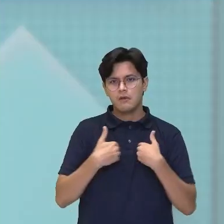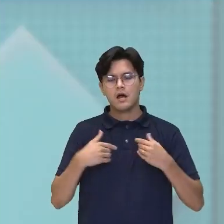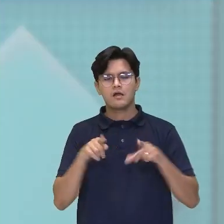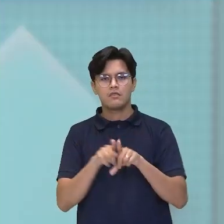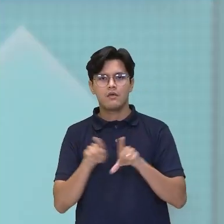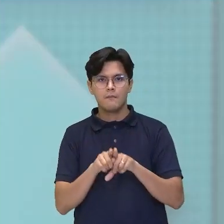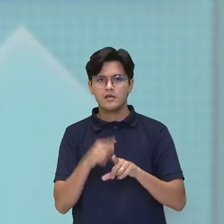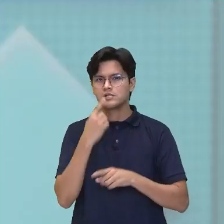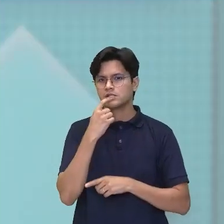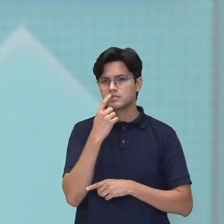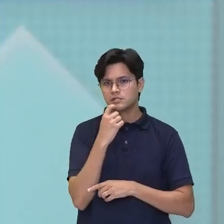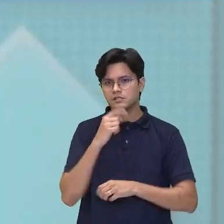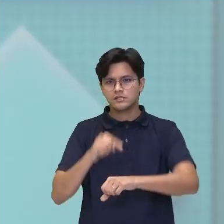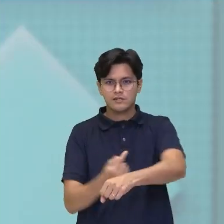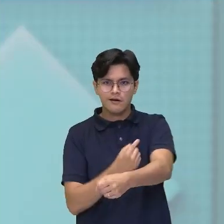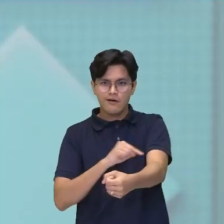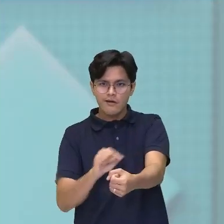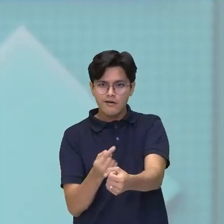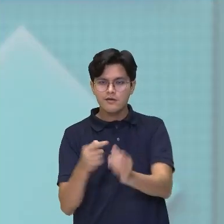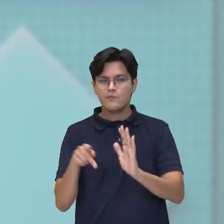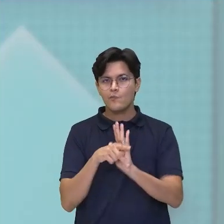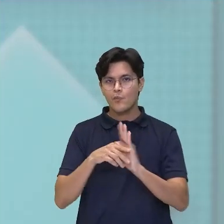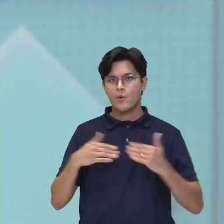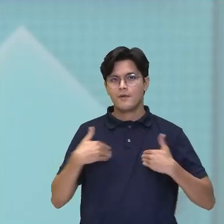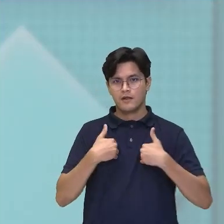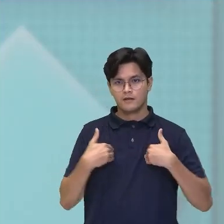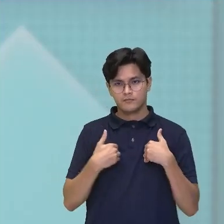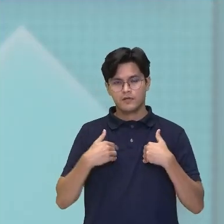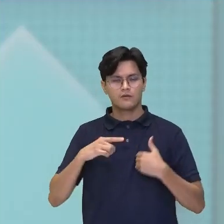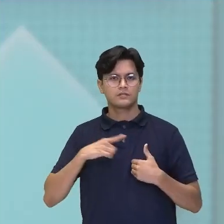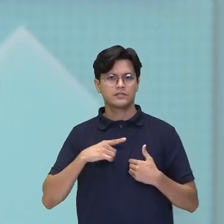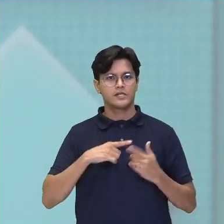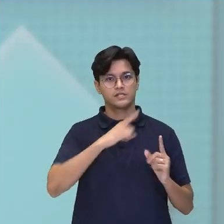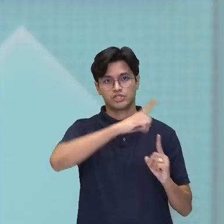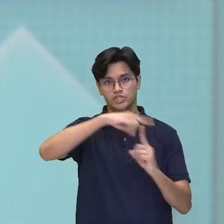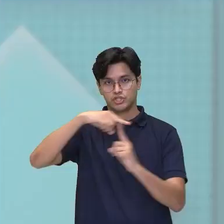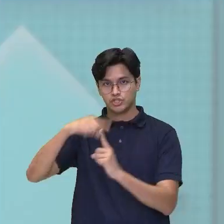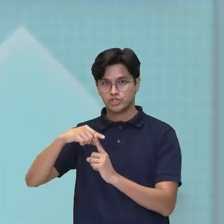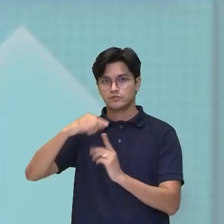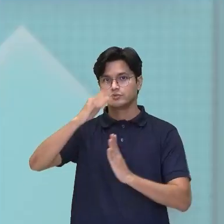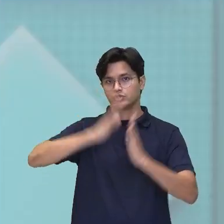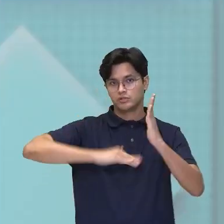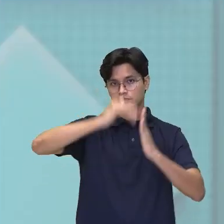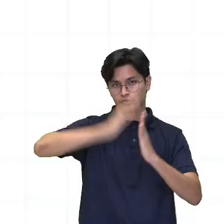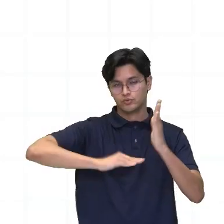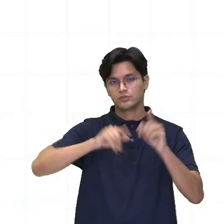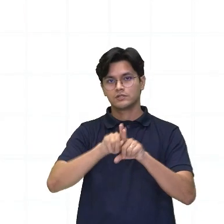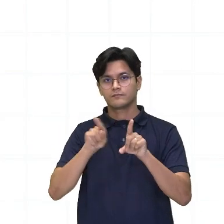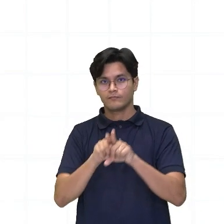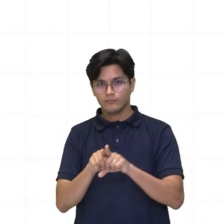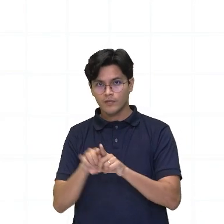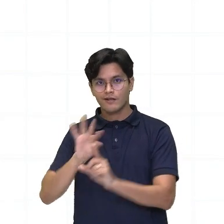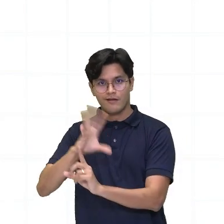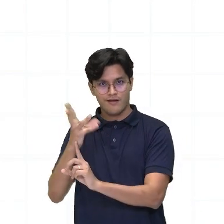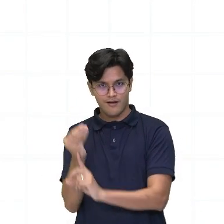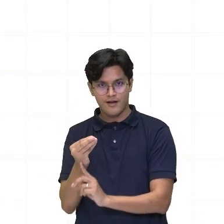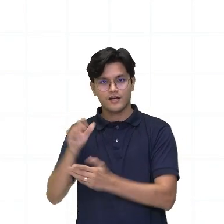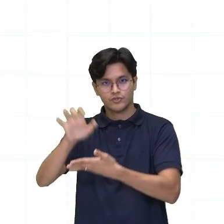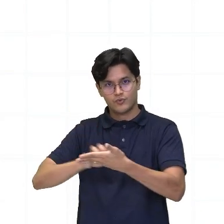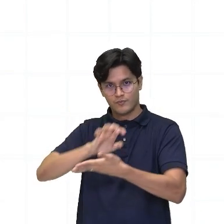já falamos, nós também temos tipos de pinturas e de arte rupestre. Vamos ver?